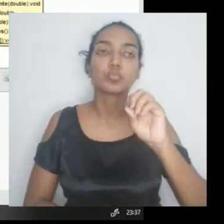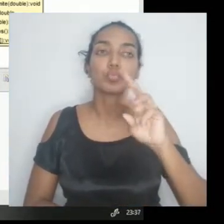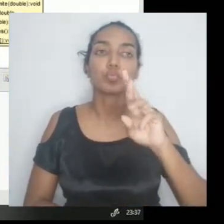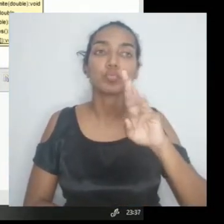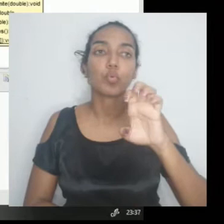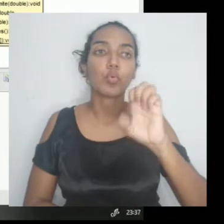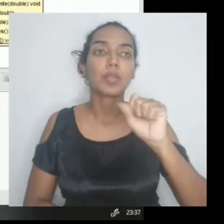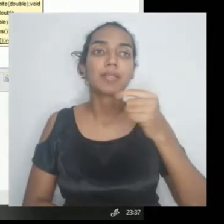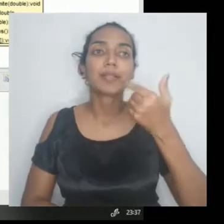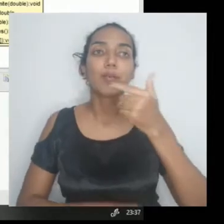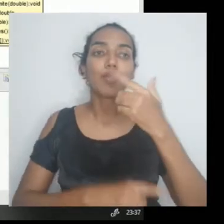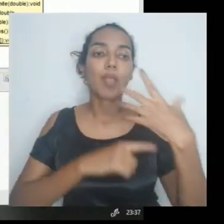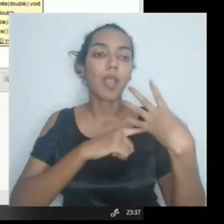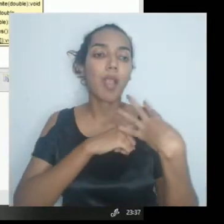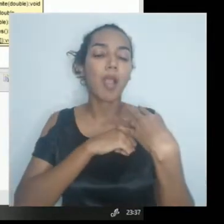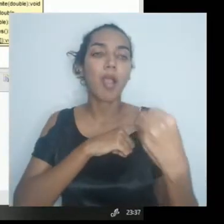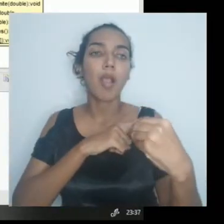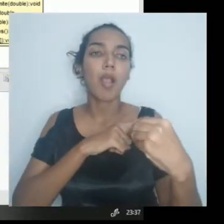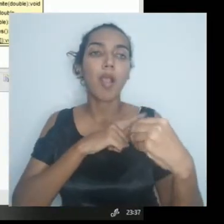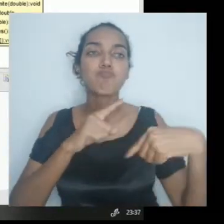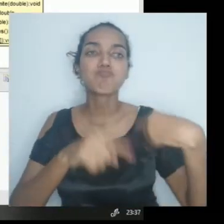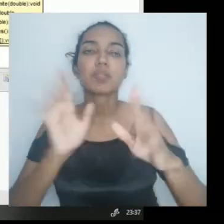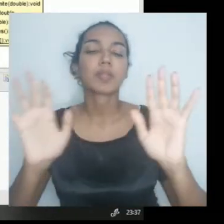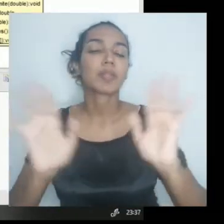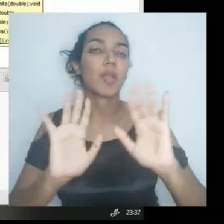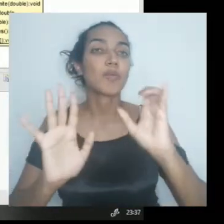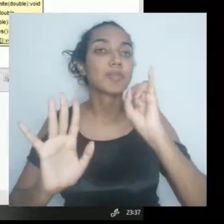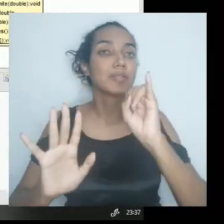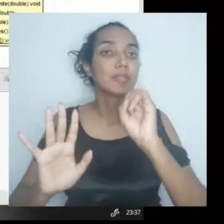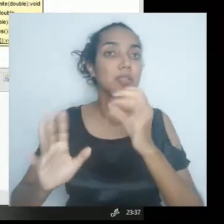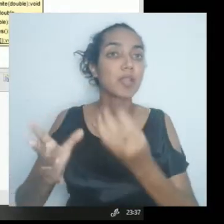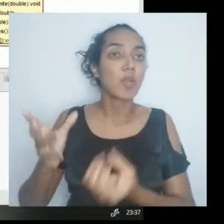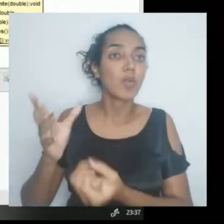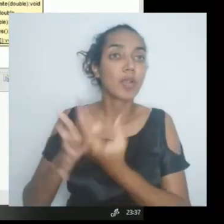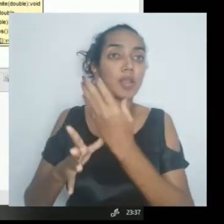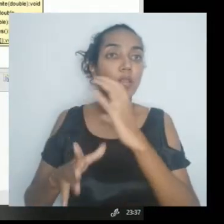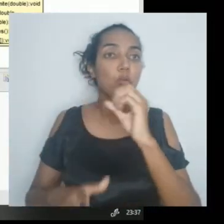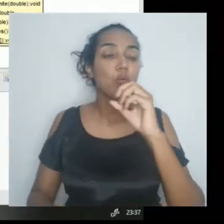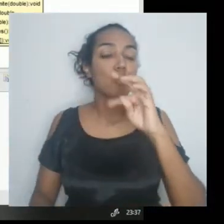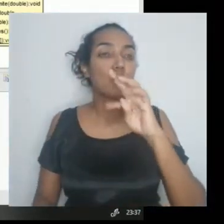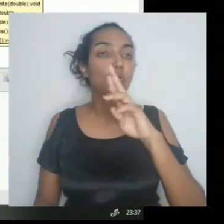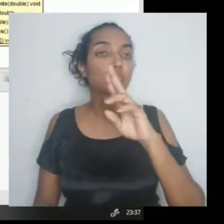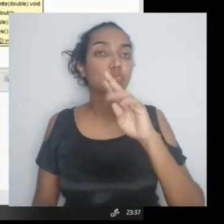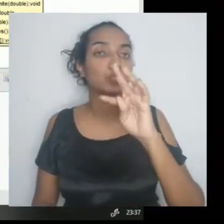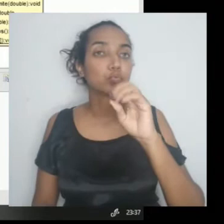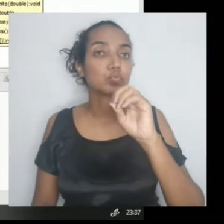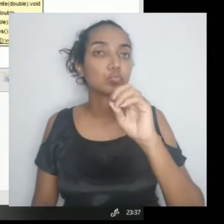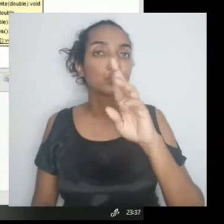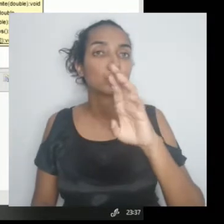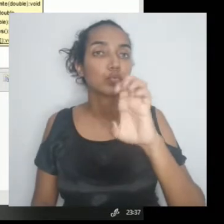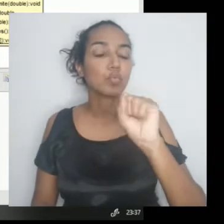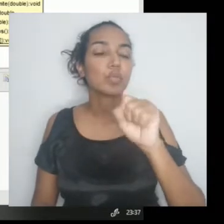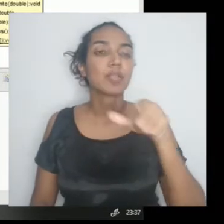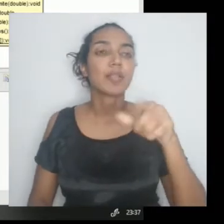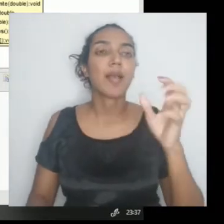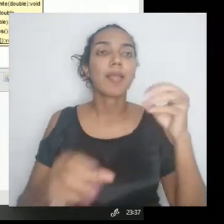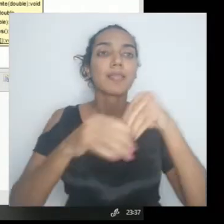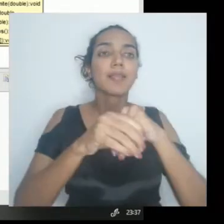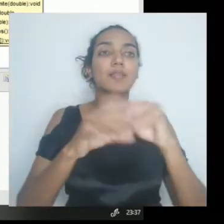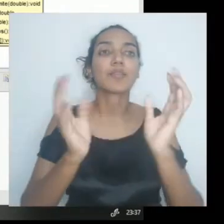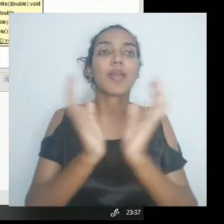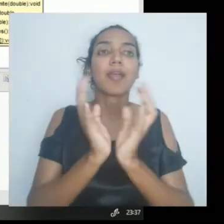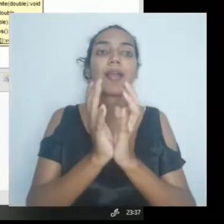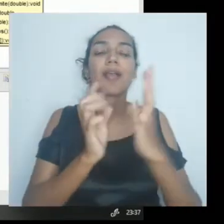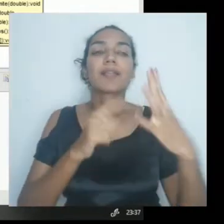eu defino um construtor na classe filha, ele invoca o construtor da classe mãe, mas não herda o construtor da classe